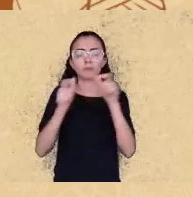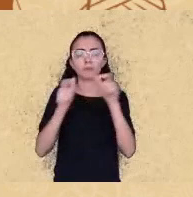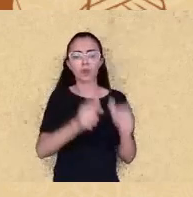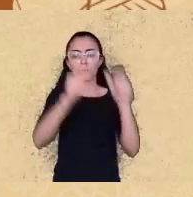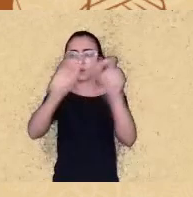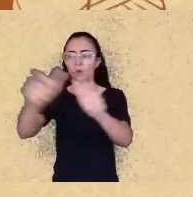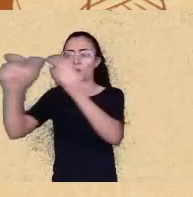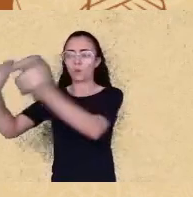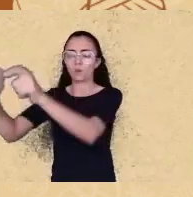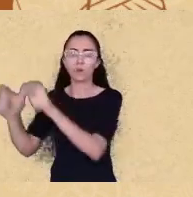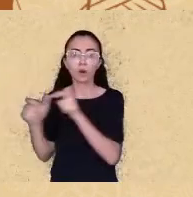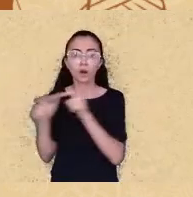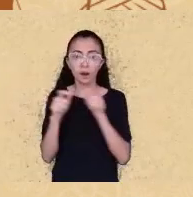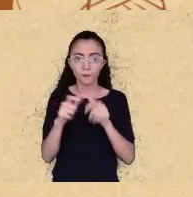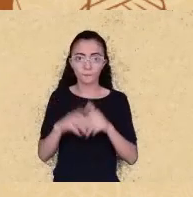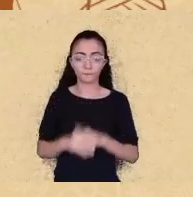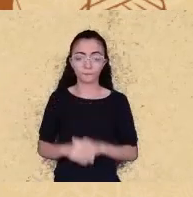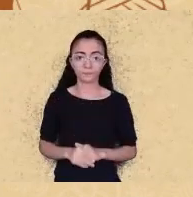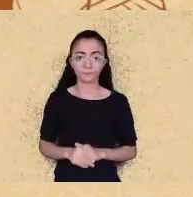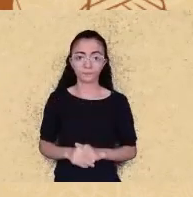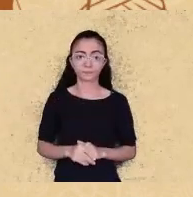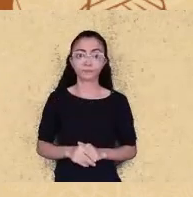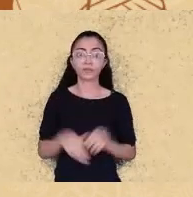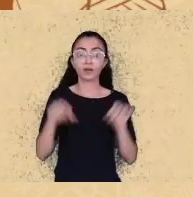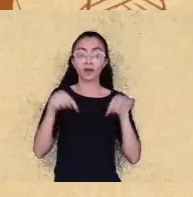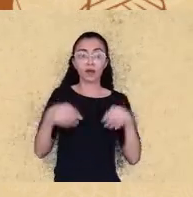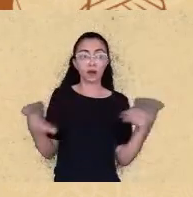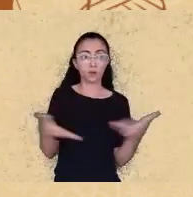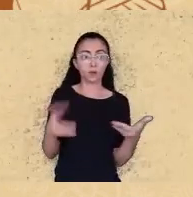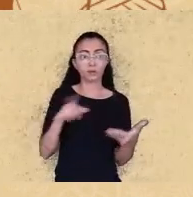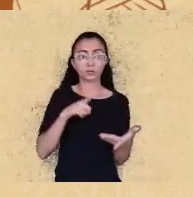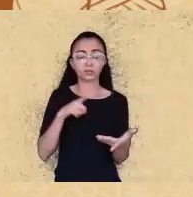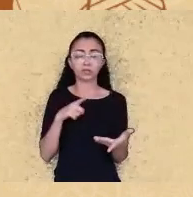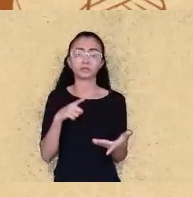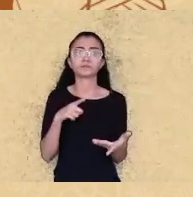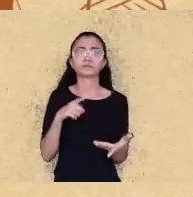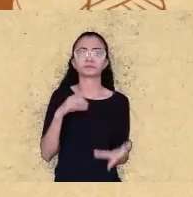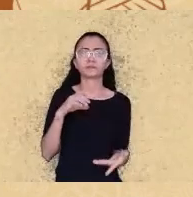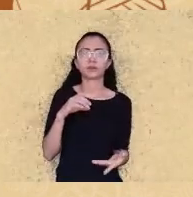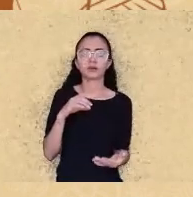agora, tem uma linha tipo um CVV, mas eles também são muito...